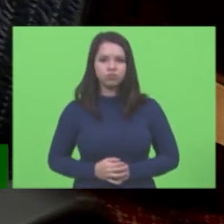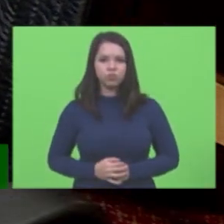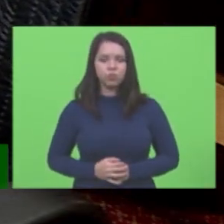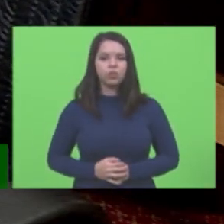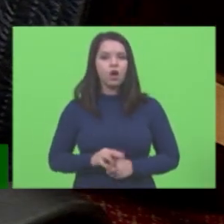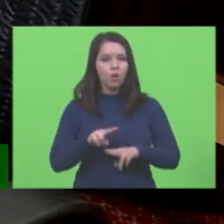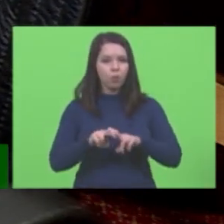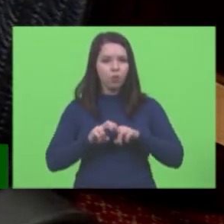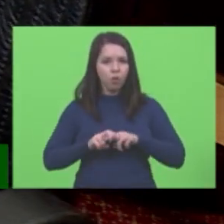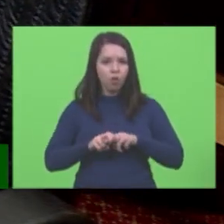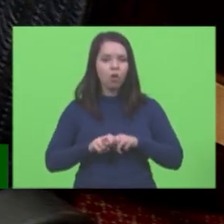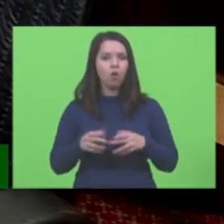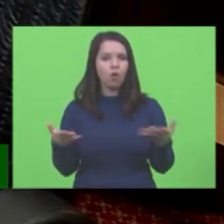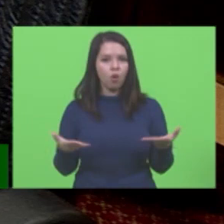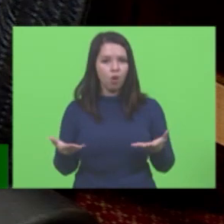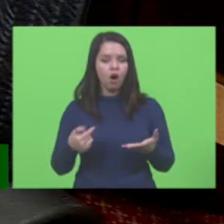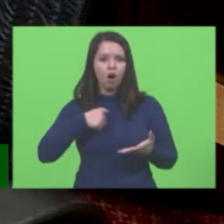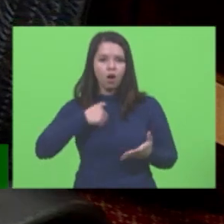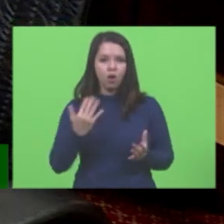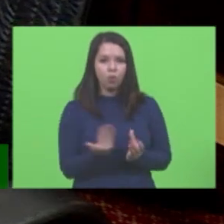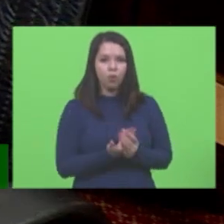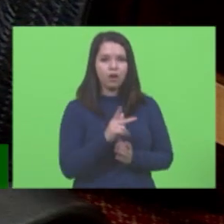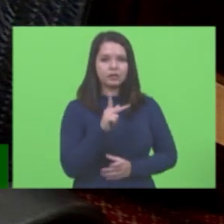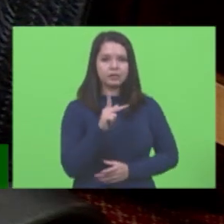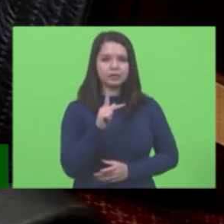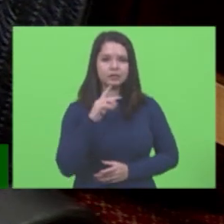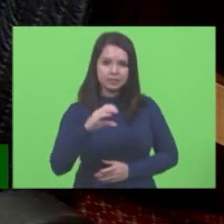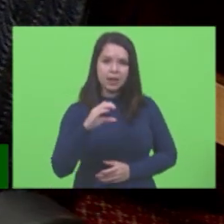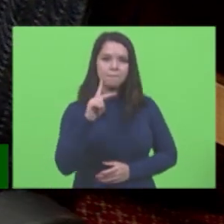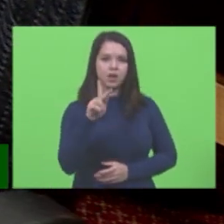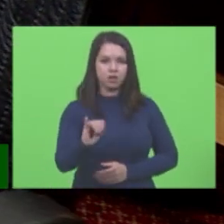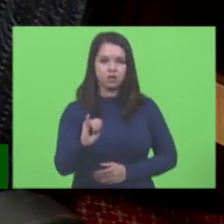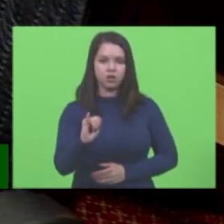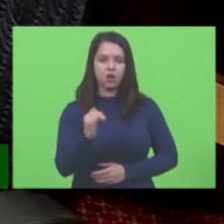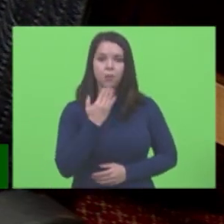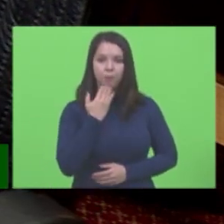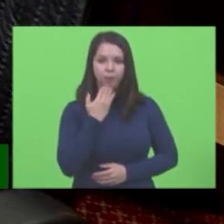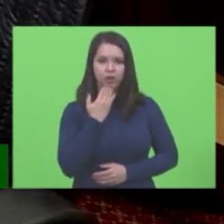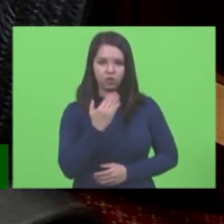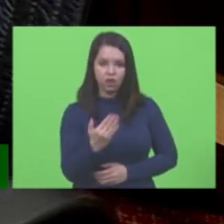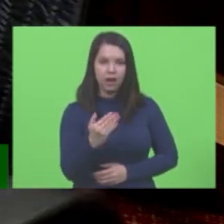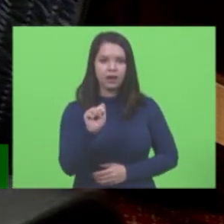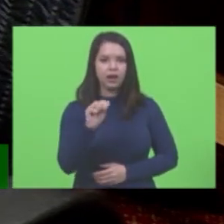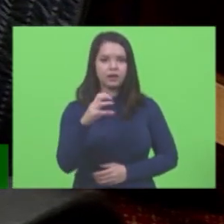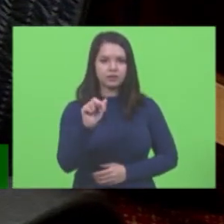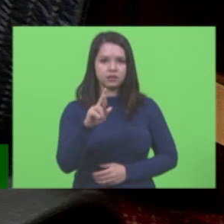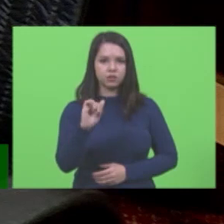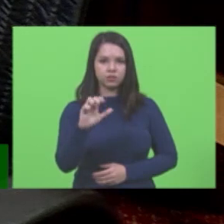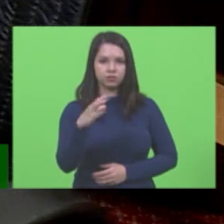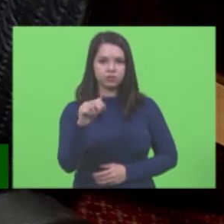hoje, eu protocolei na CPI um pedido de acareação entre o